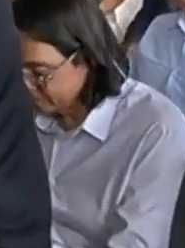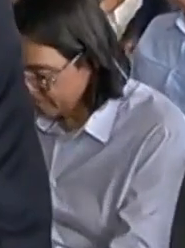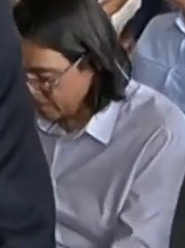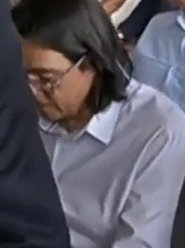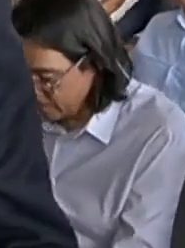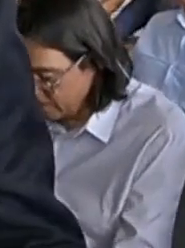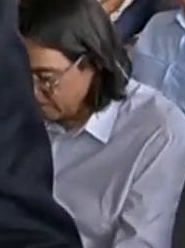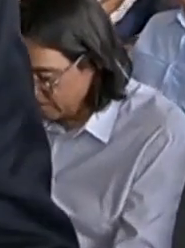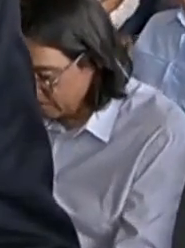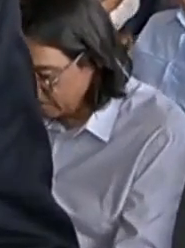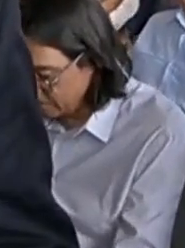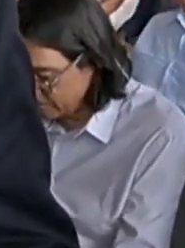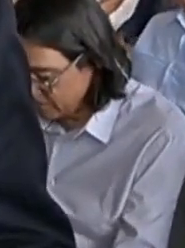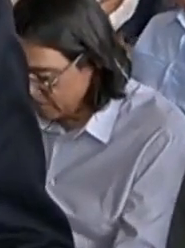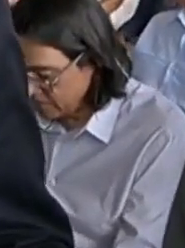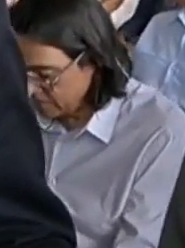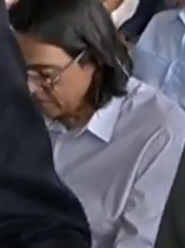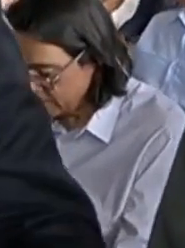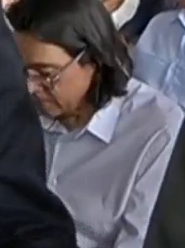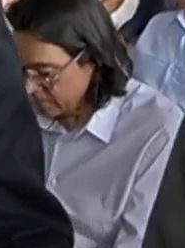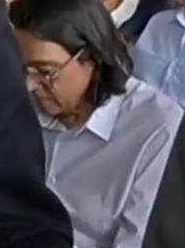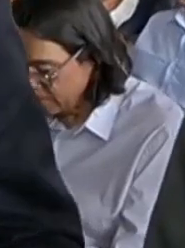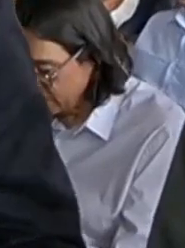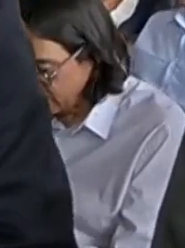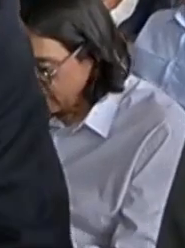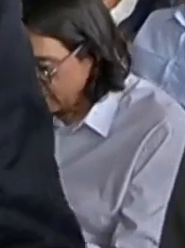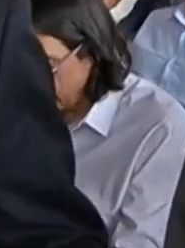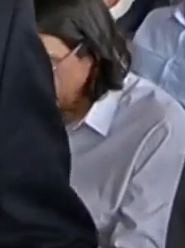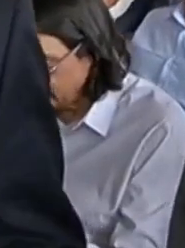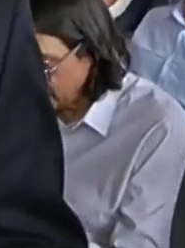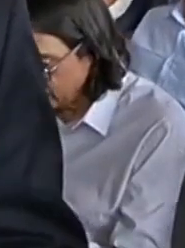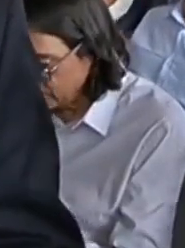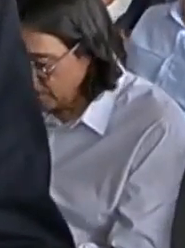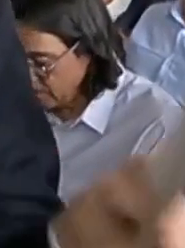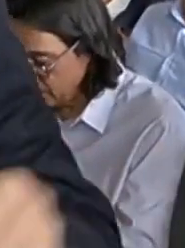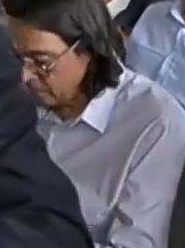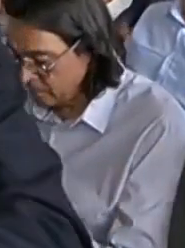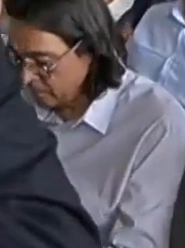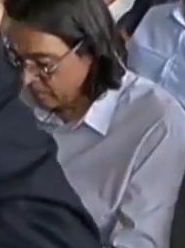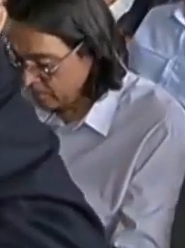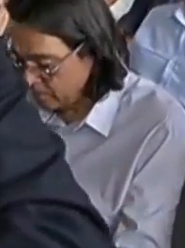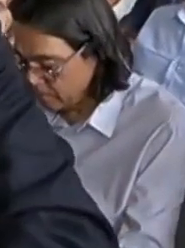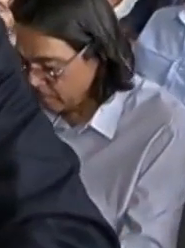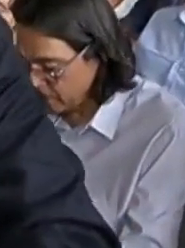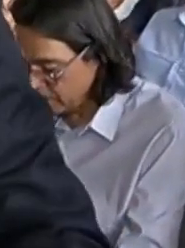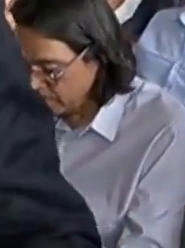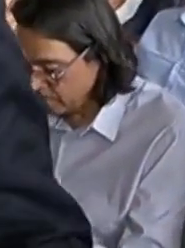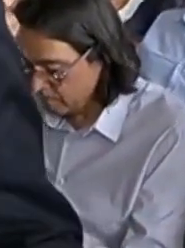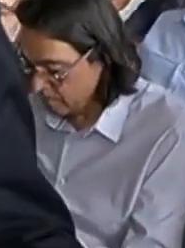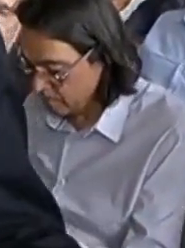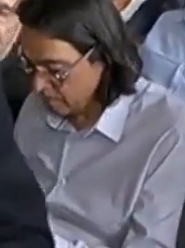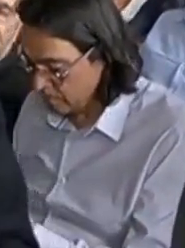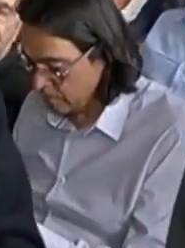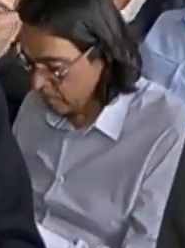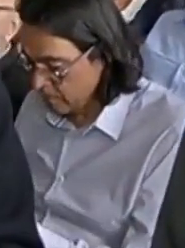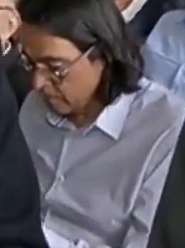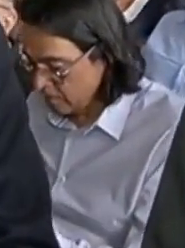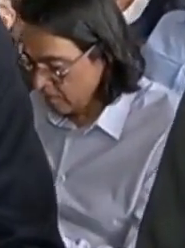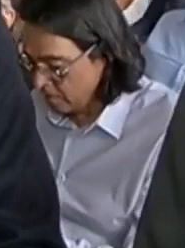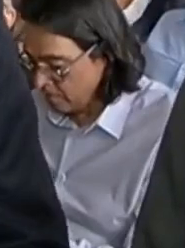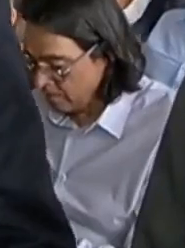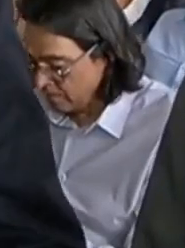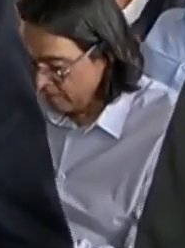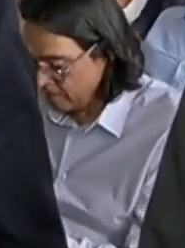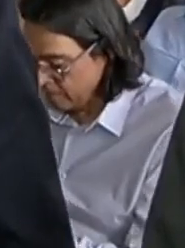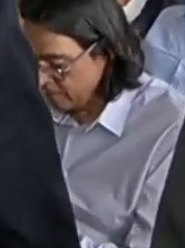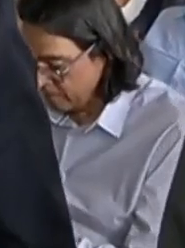mês no governo, mas a situação é que os municípios enfrentam dificuldades e vêm aqui fazer as suas, além nessa cerimônia, aproveitam para participar, né?